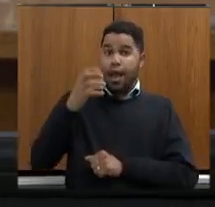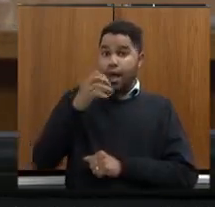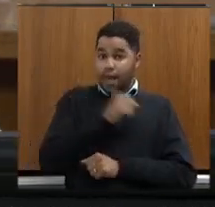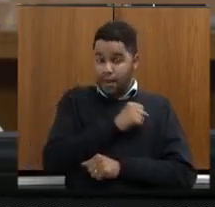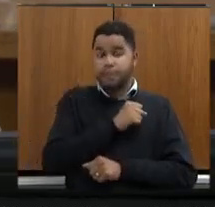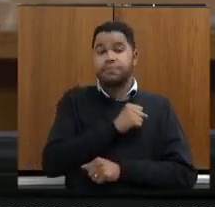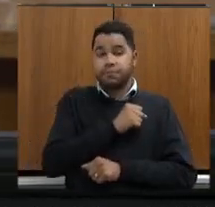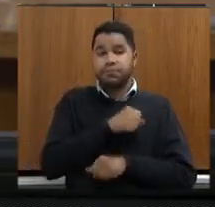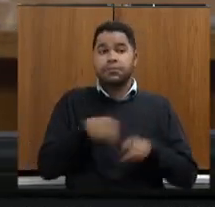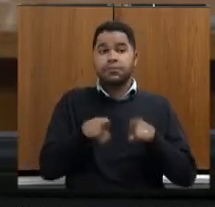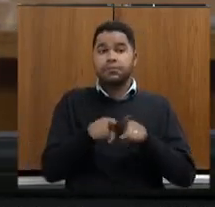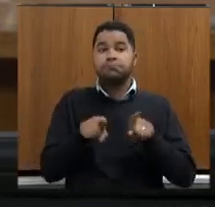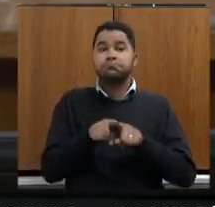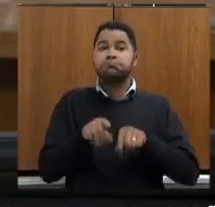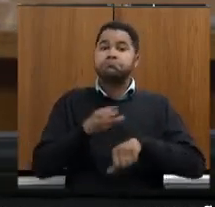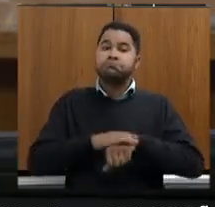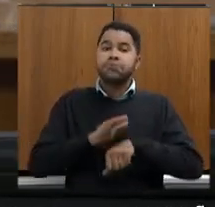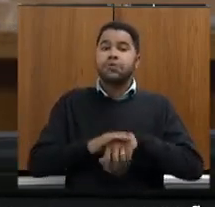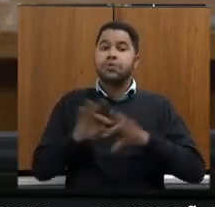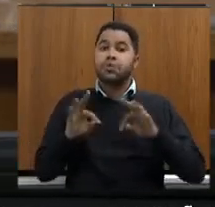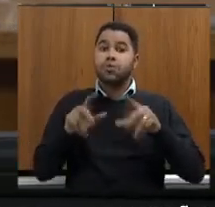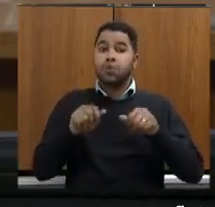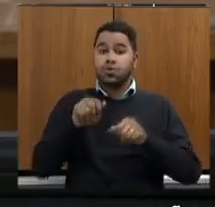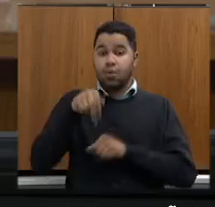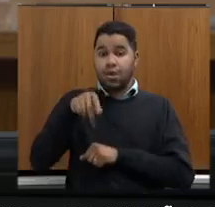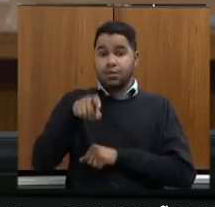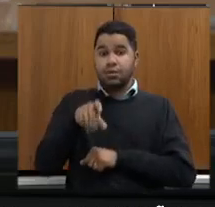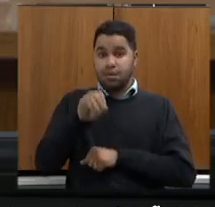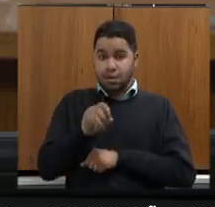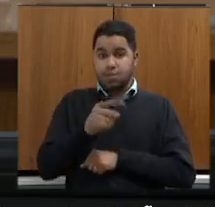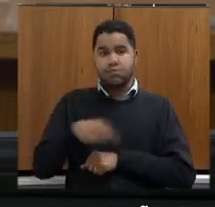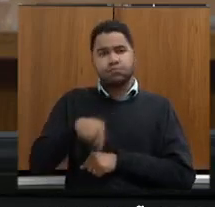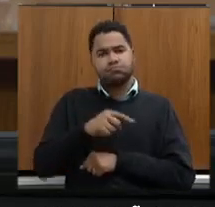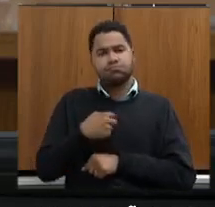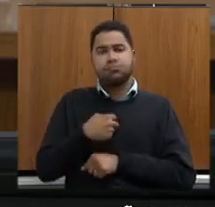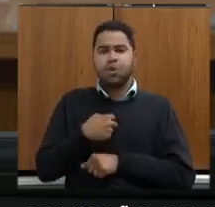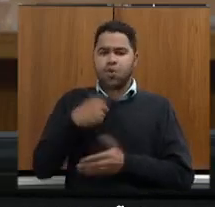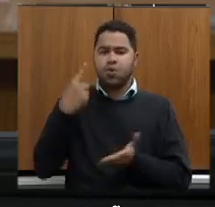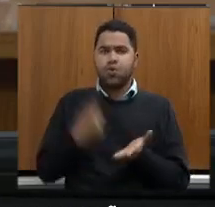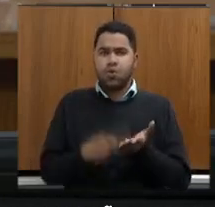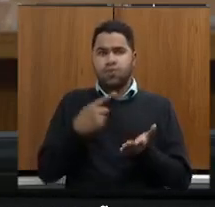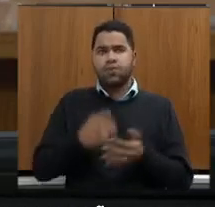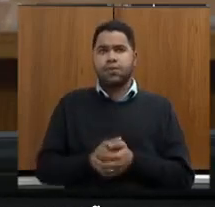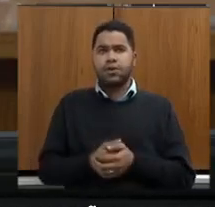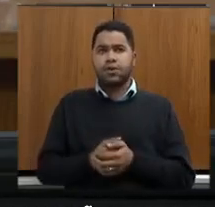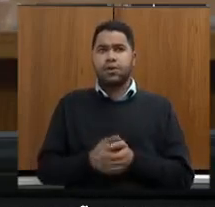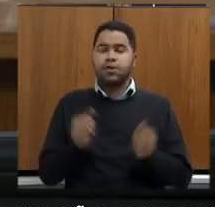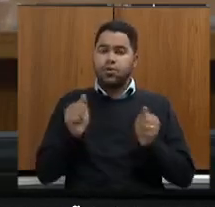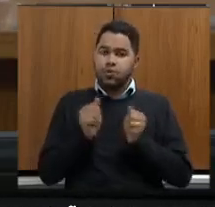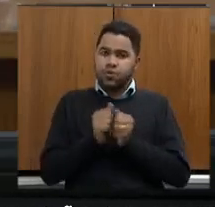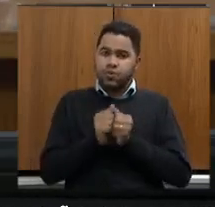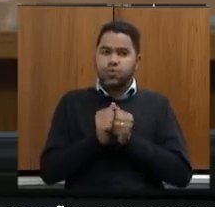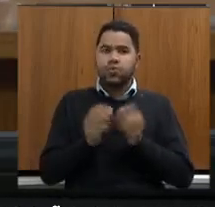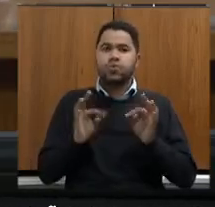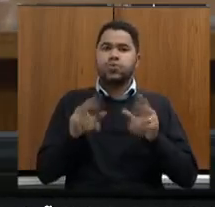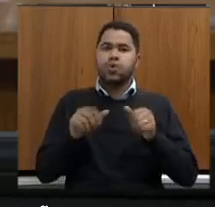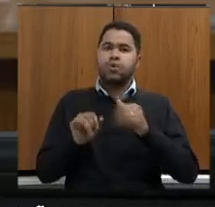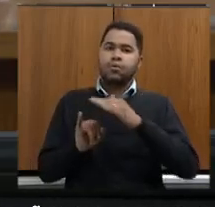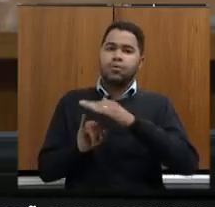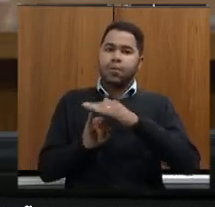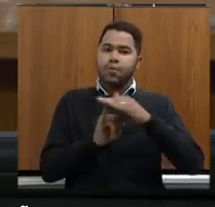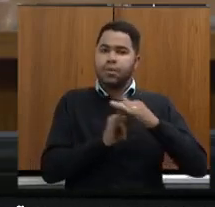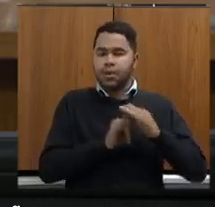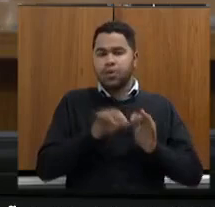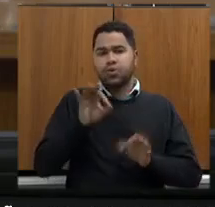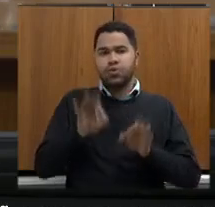papel e no que diz respeito a todos os anexos então Deputado eu fico aqui meu compromisso estaremos juntos Com todas essas instituições